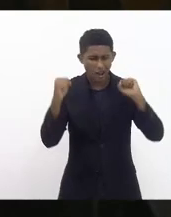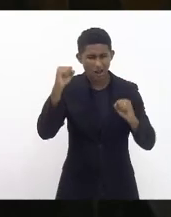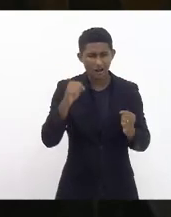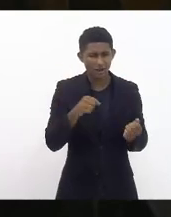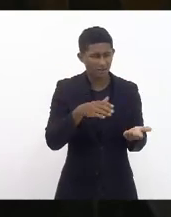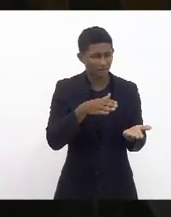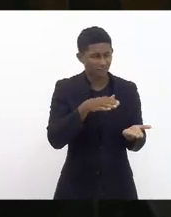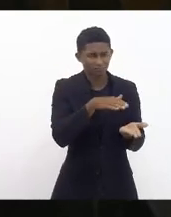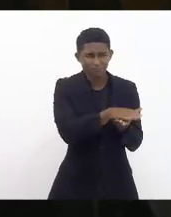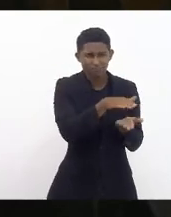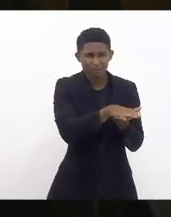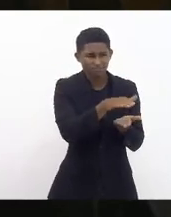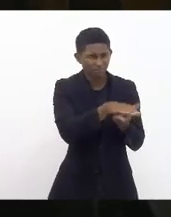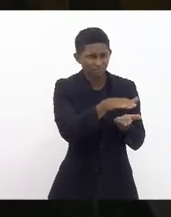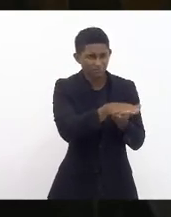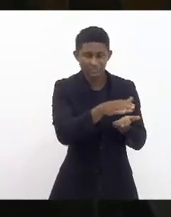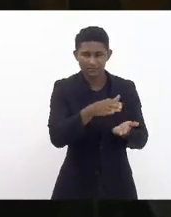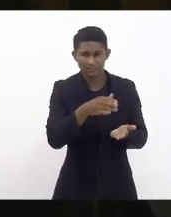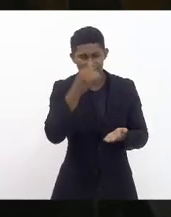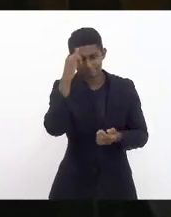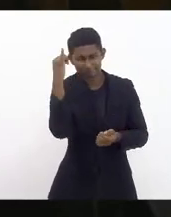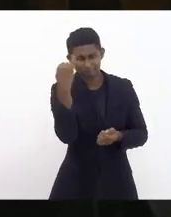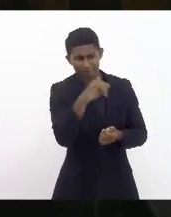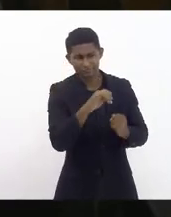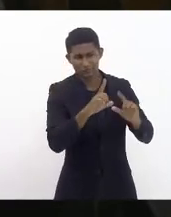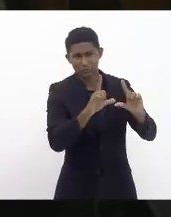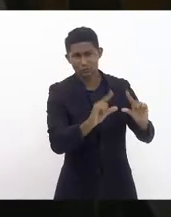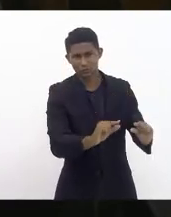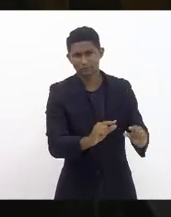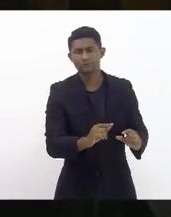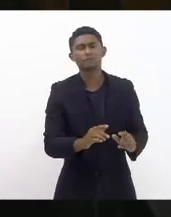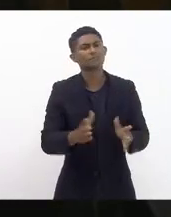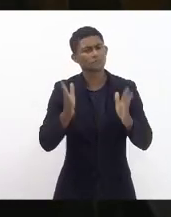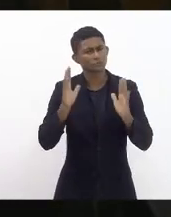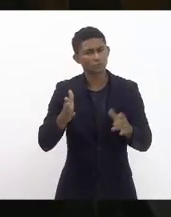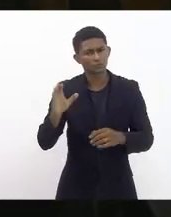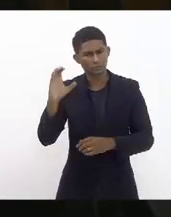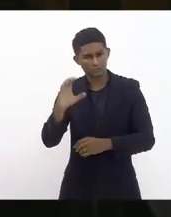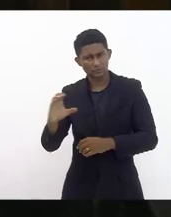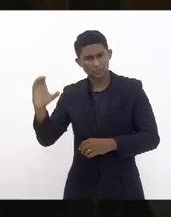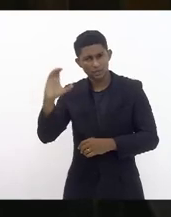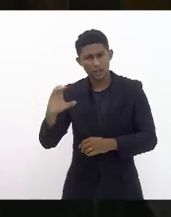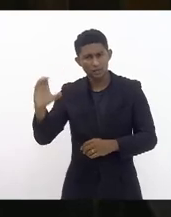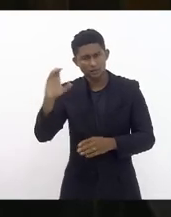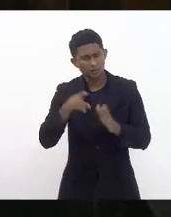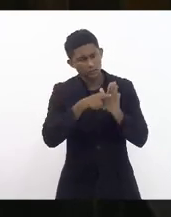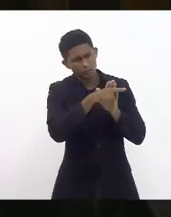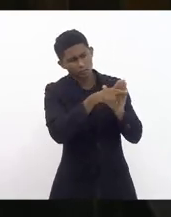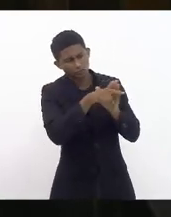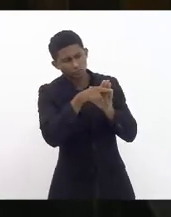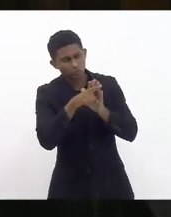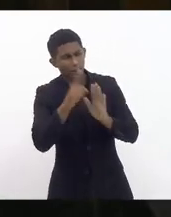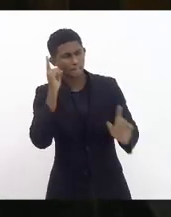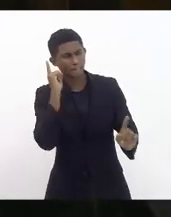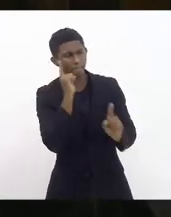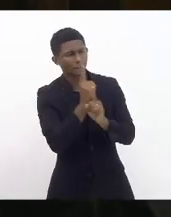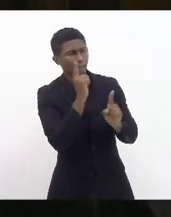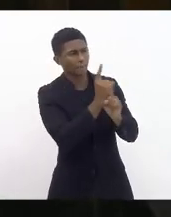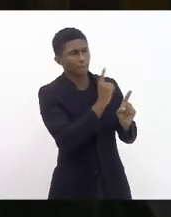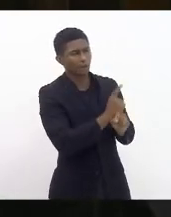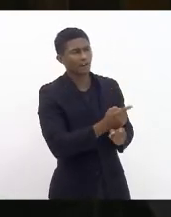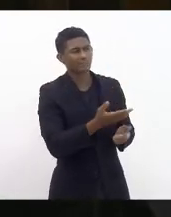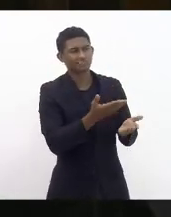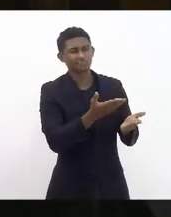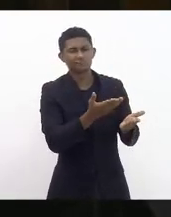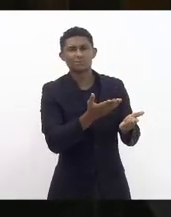já comprovada, deputada Lucinha, cientificamente, que fazem muito